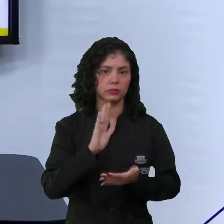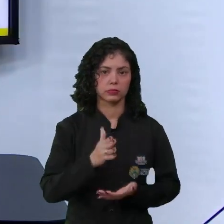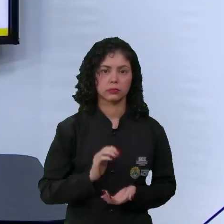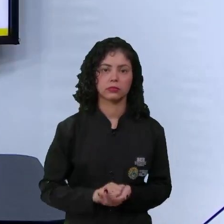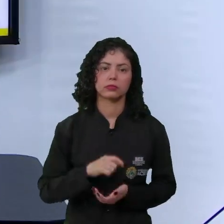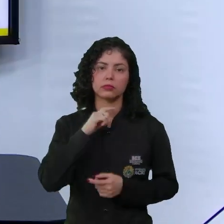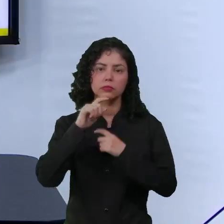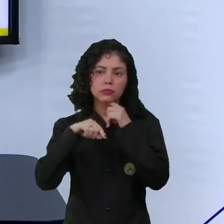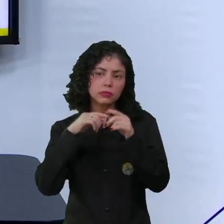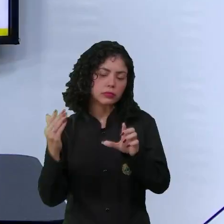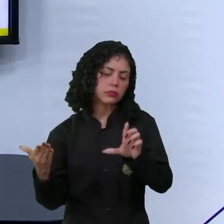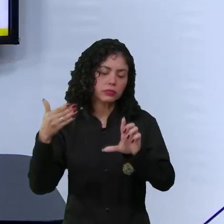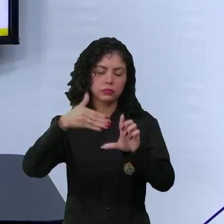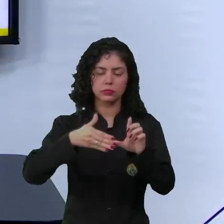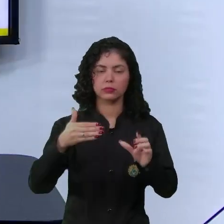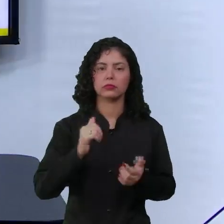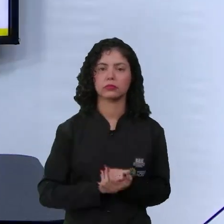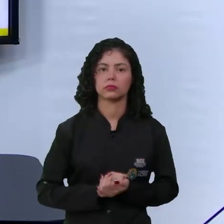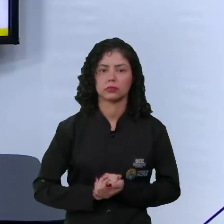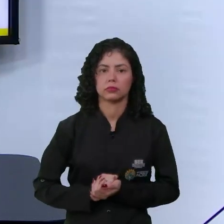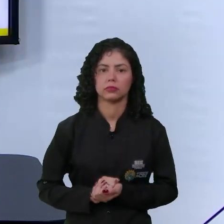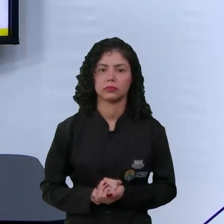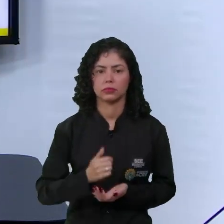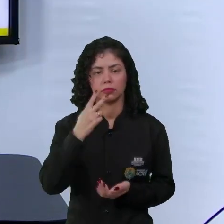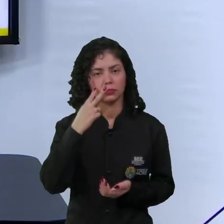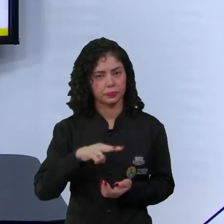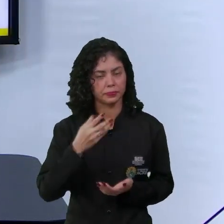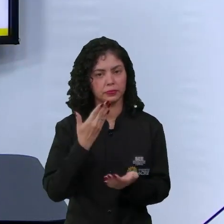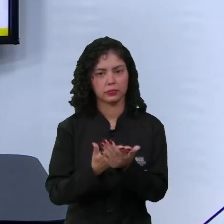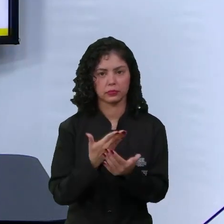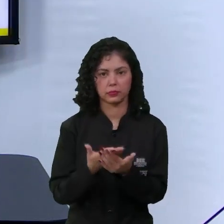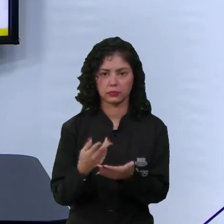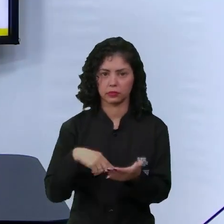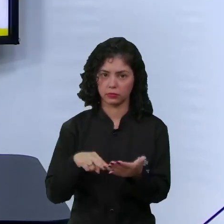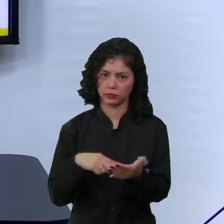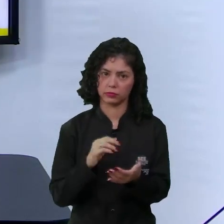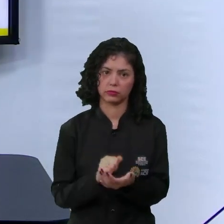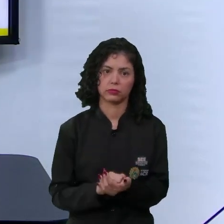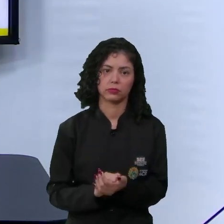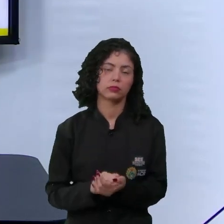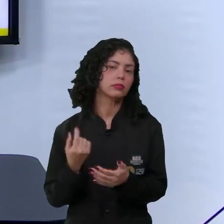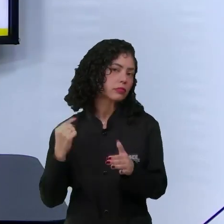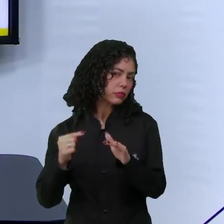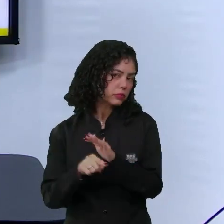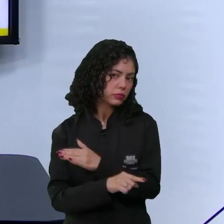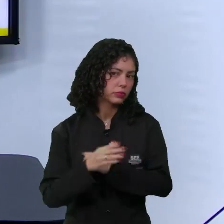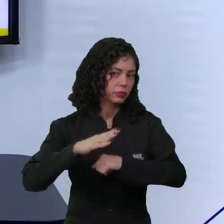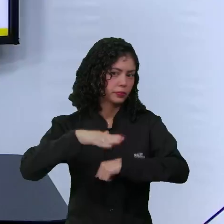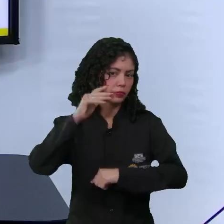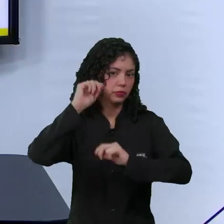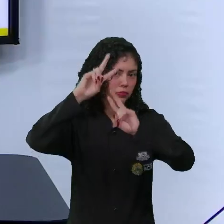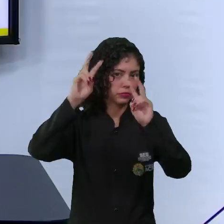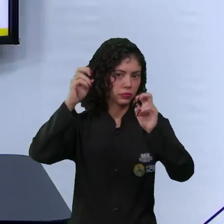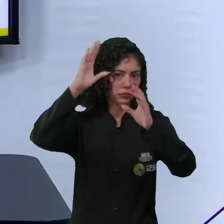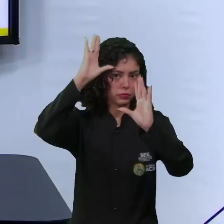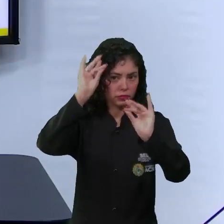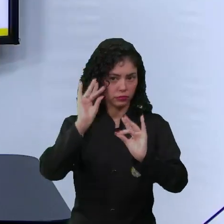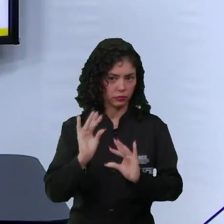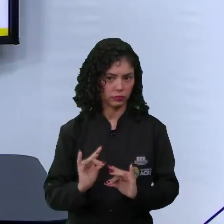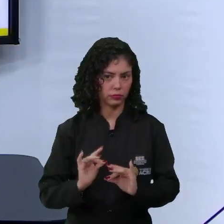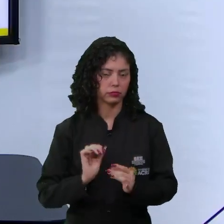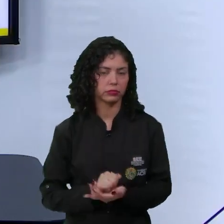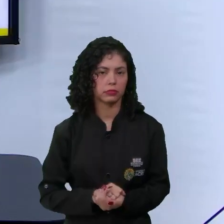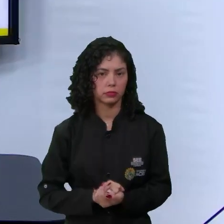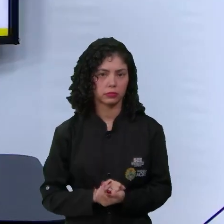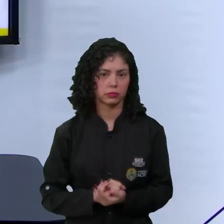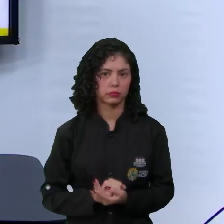com dúvida? Acessa a plataforma, vê lá a aula de dança que a gente aprofunda um pouco mais nessas métricas, nessas técnicas, nesses